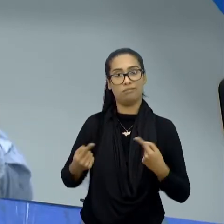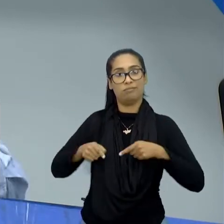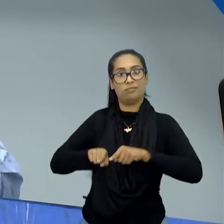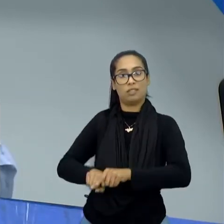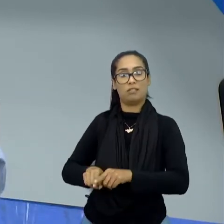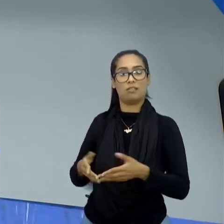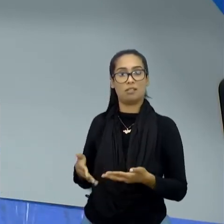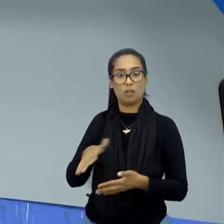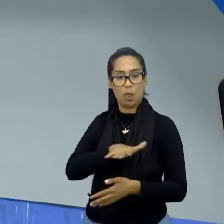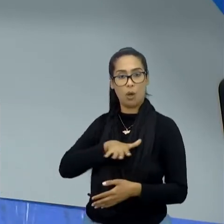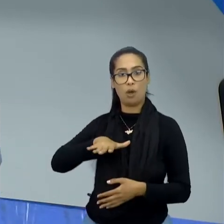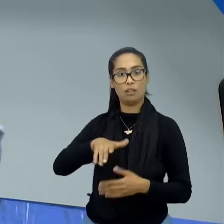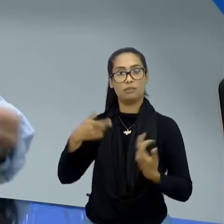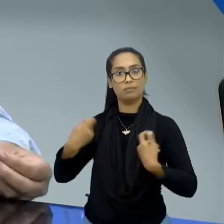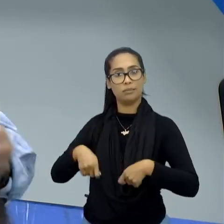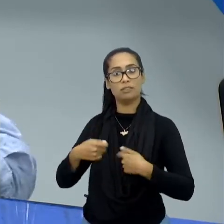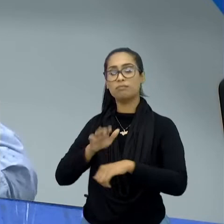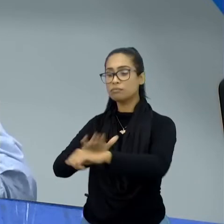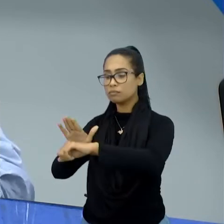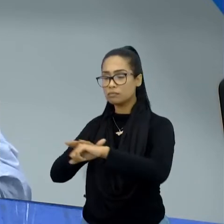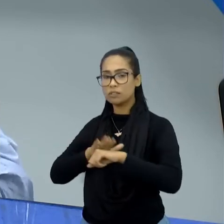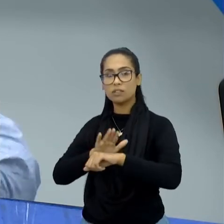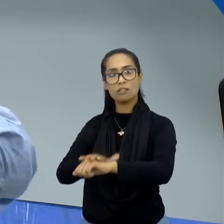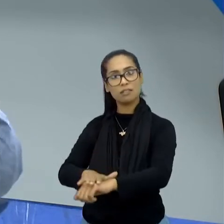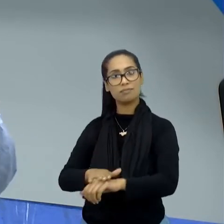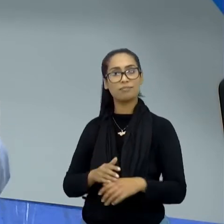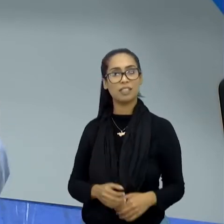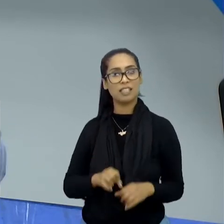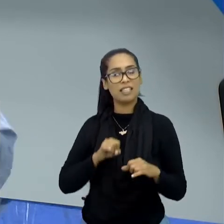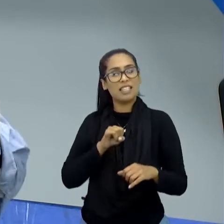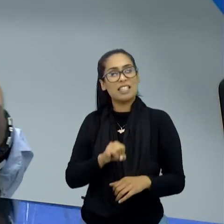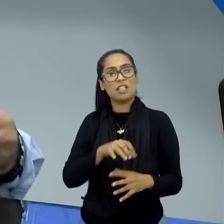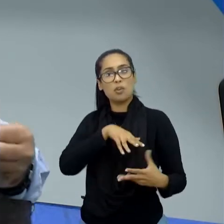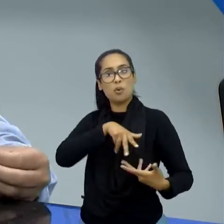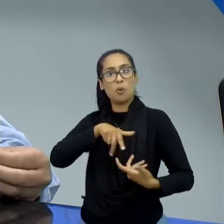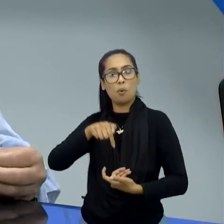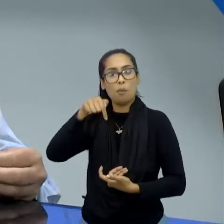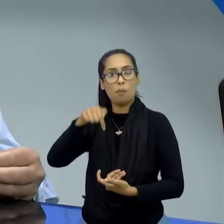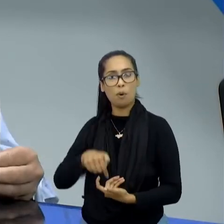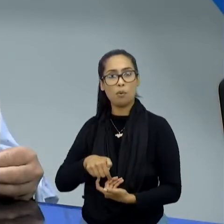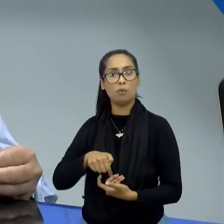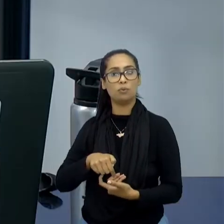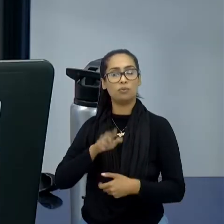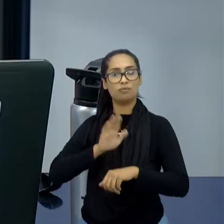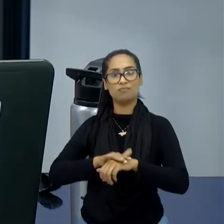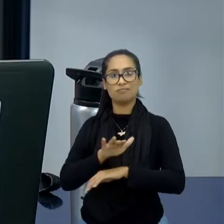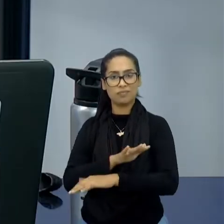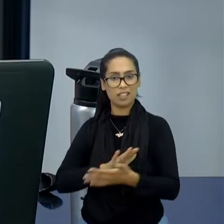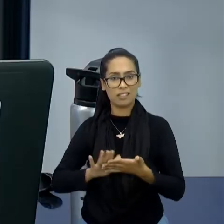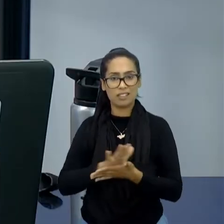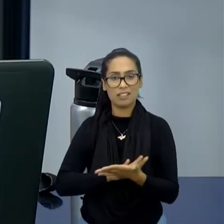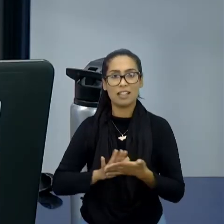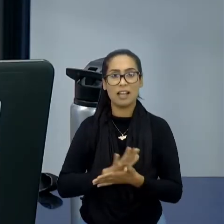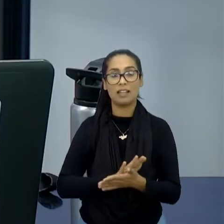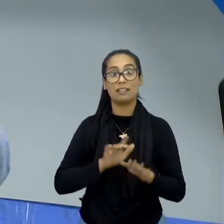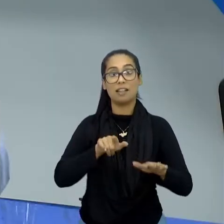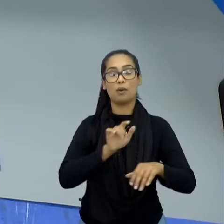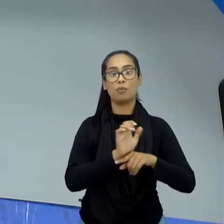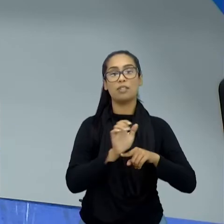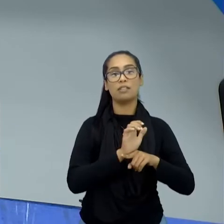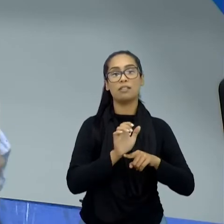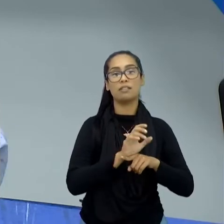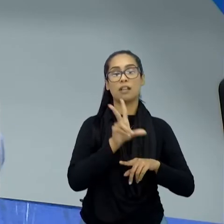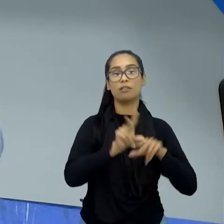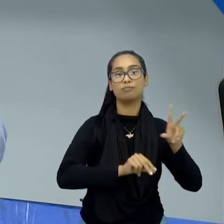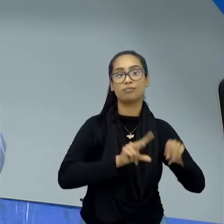com ampla participação popular, aí não é revolução. Aí a gente chama de golpe de Estado. Tá. Então, outra